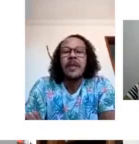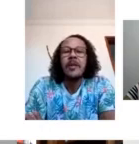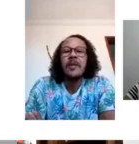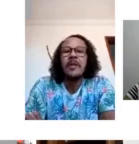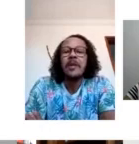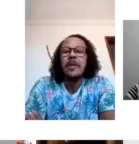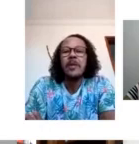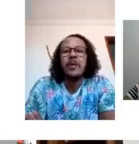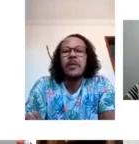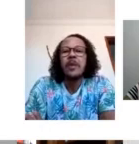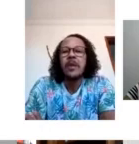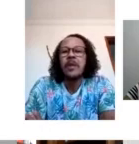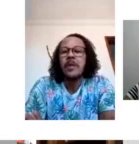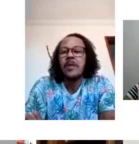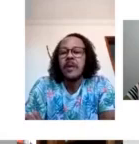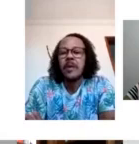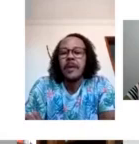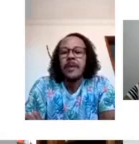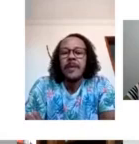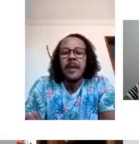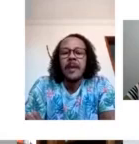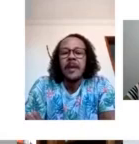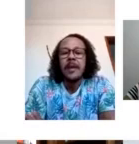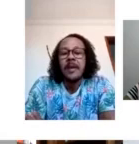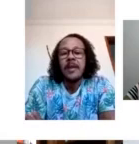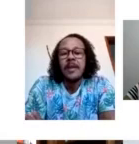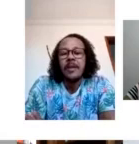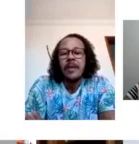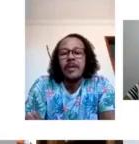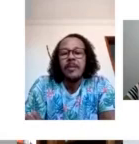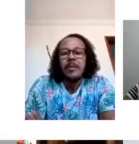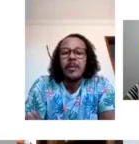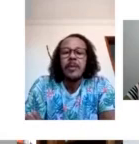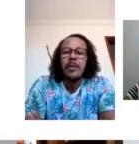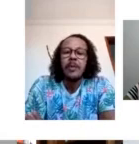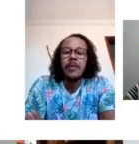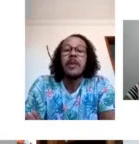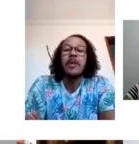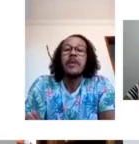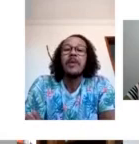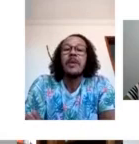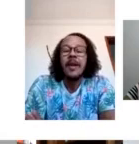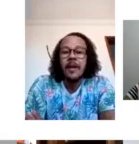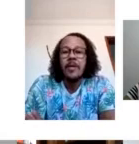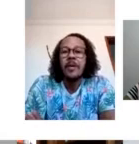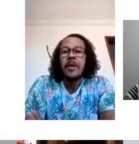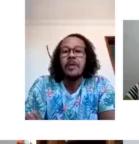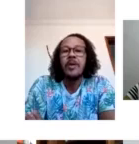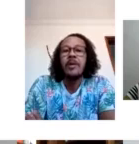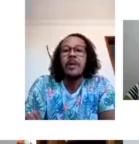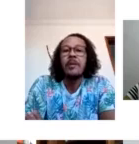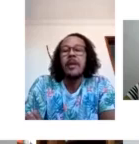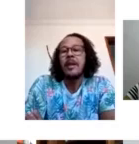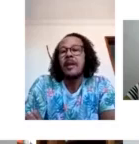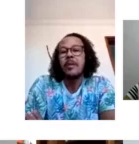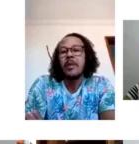foi desafiador em função de todo esse contexto que a gente vive, né? E a gente não estava pronto no sentido técnico, né? Eu